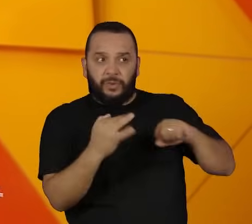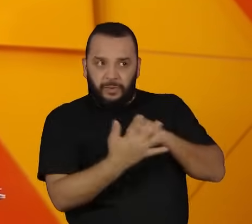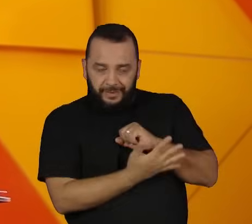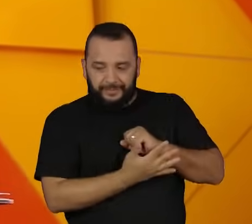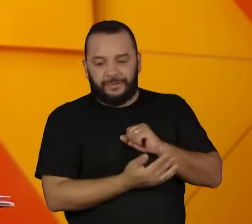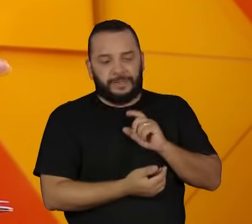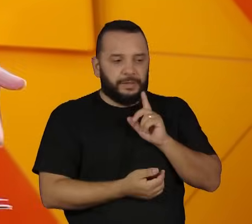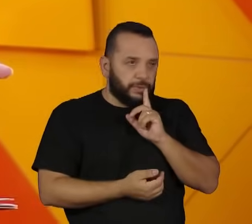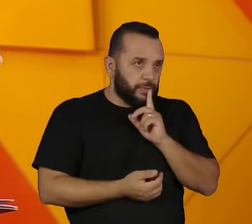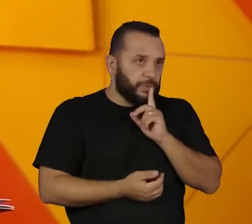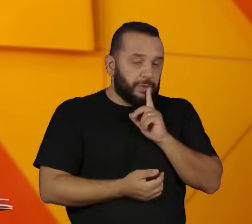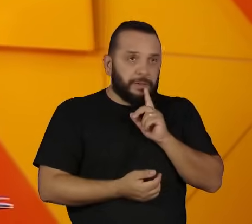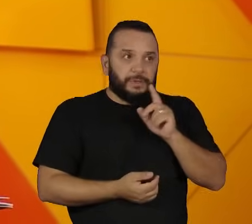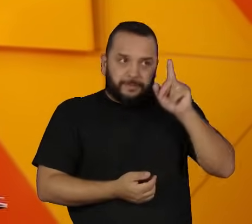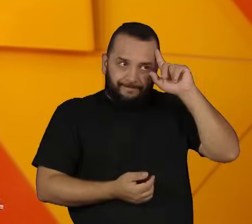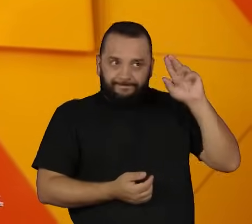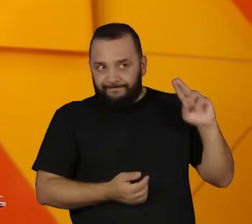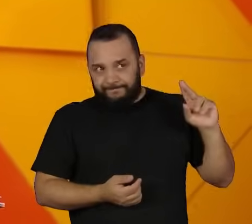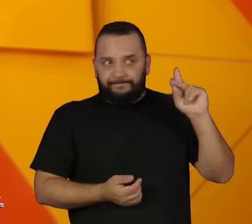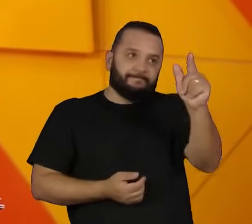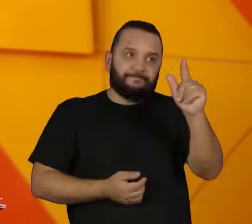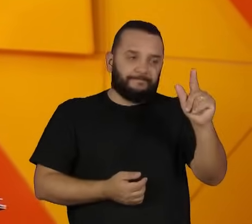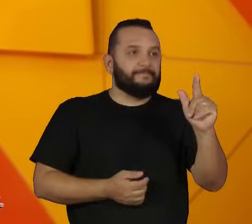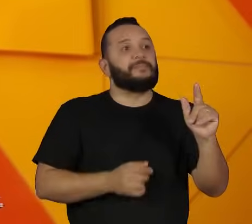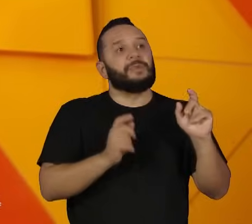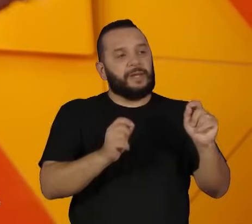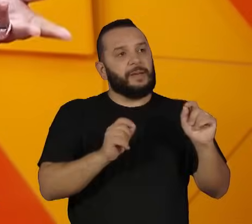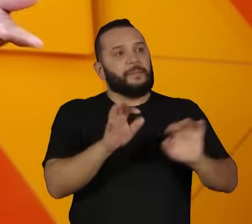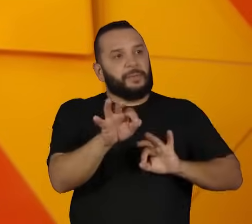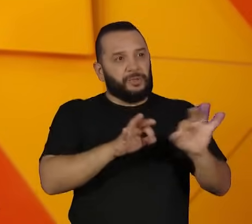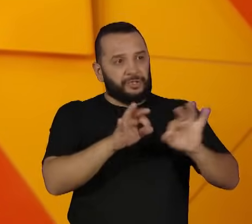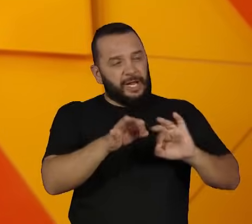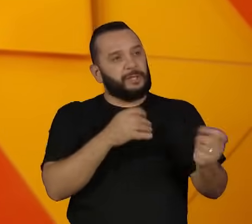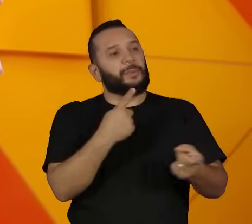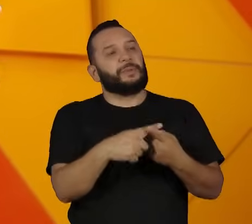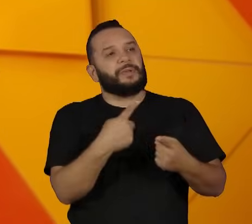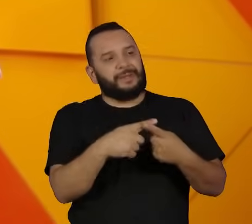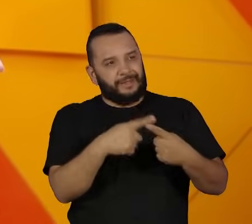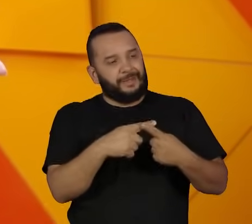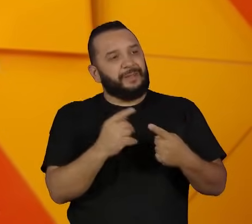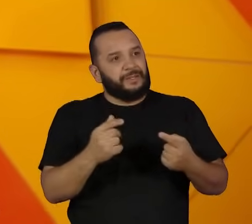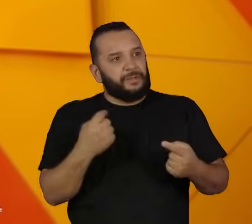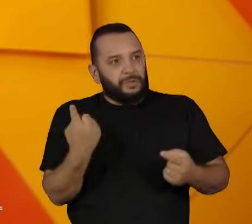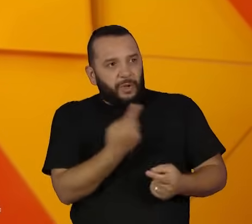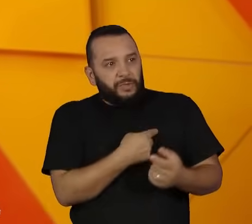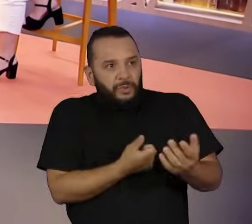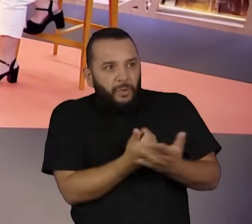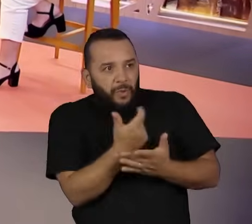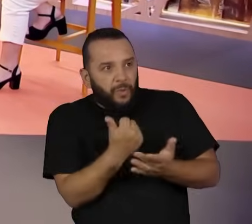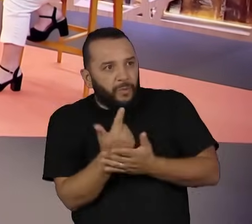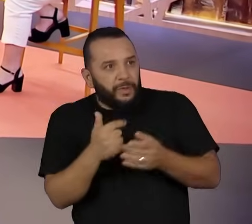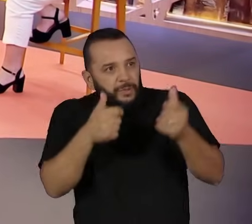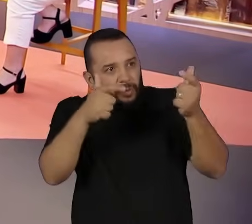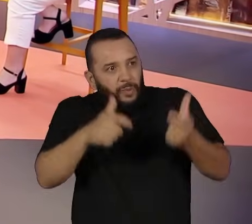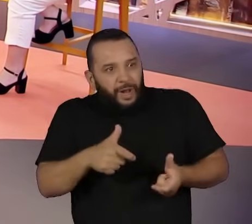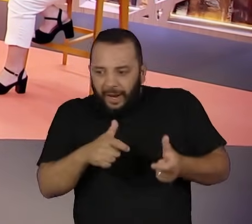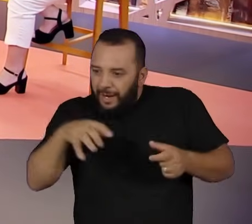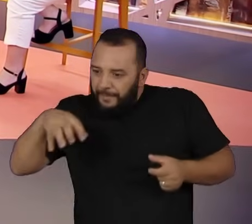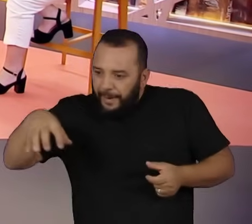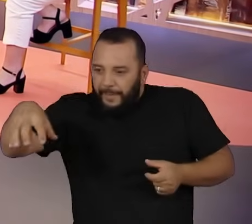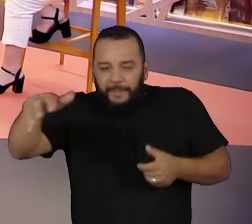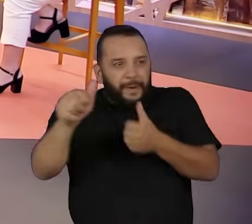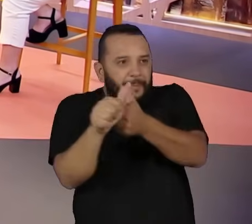sido já um start para esse projeto de microcidades, porque a gente passou a consumir mais ali do local,